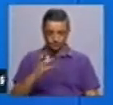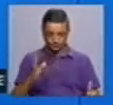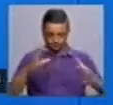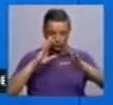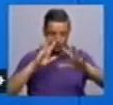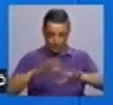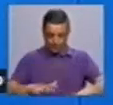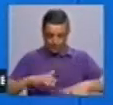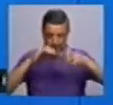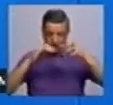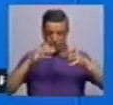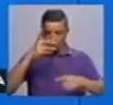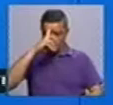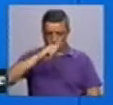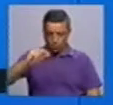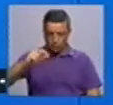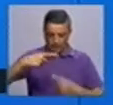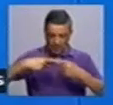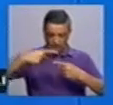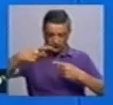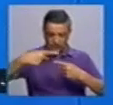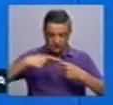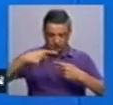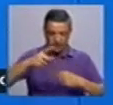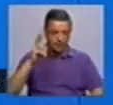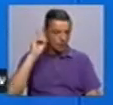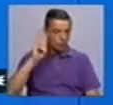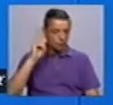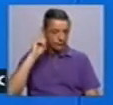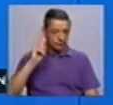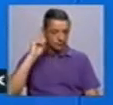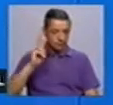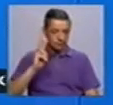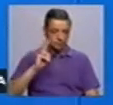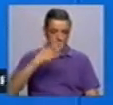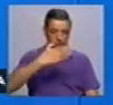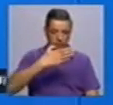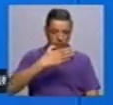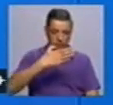brilho do Hubble com as distâncias do Gaia, eis que nos apresentam um valor de cerca de